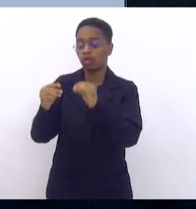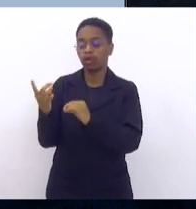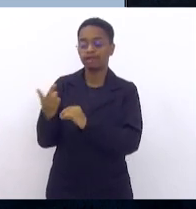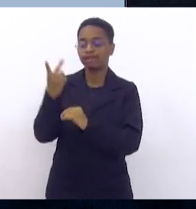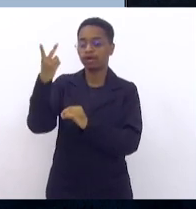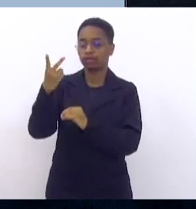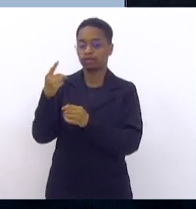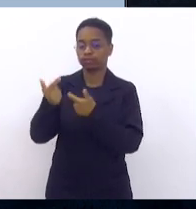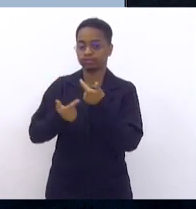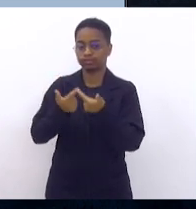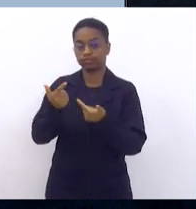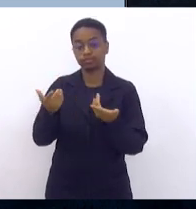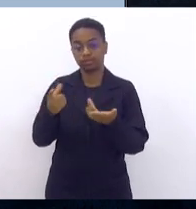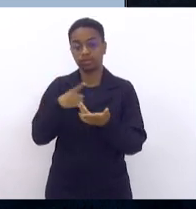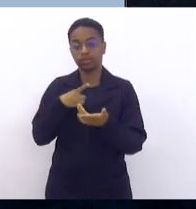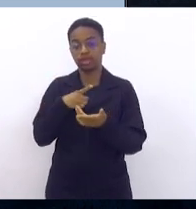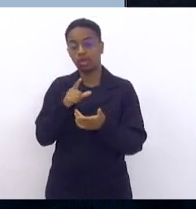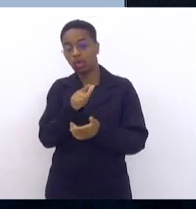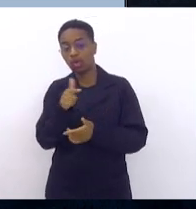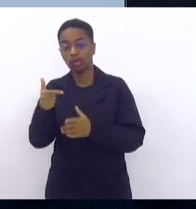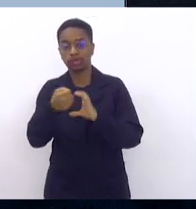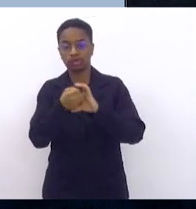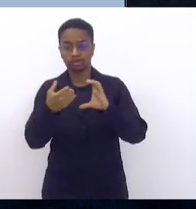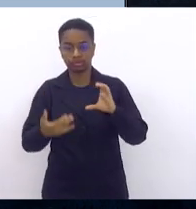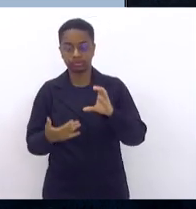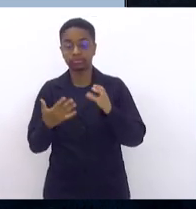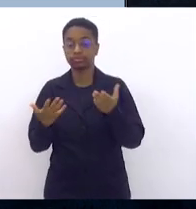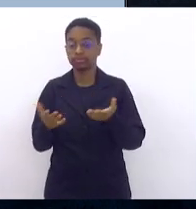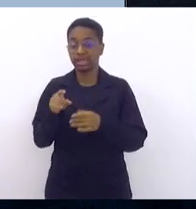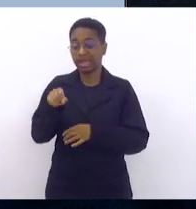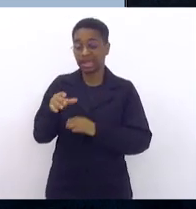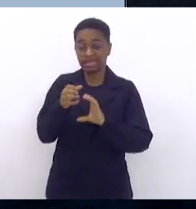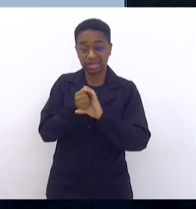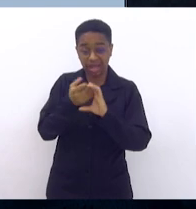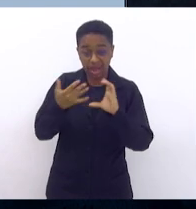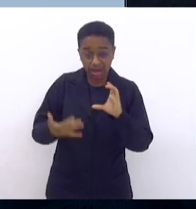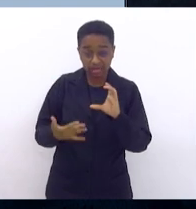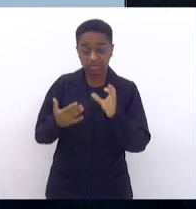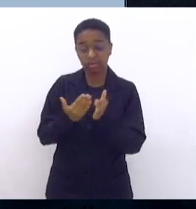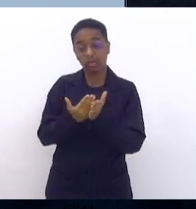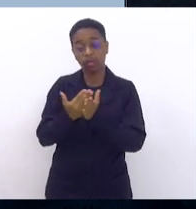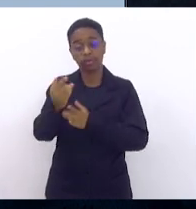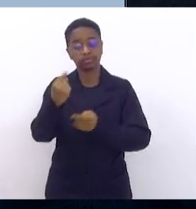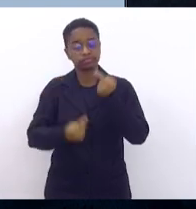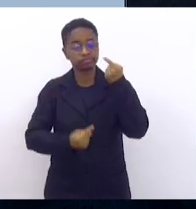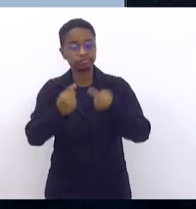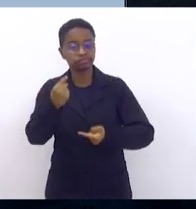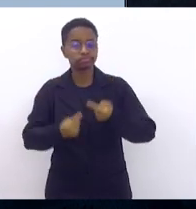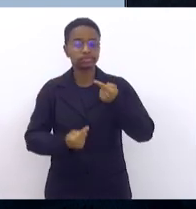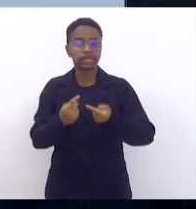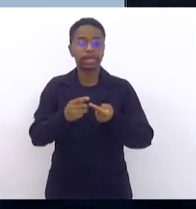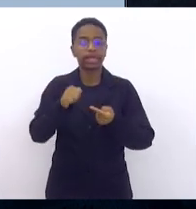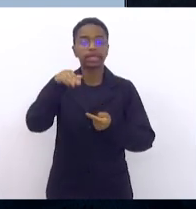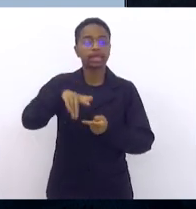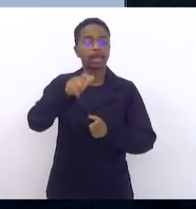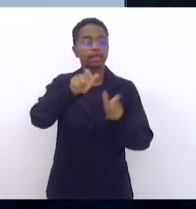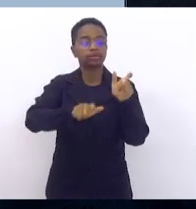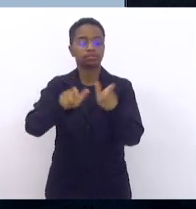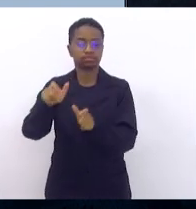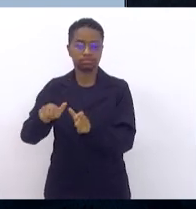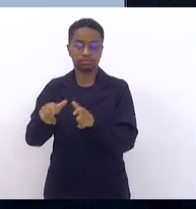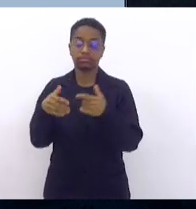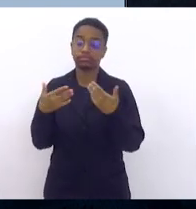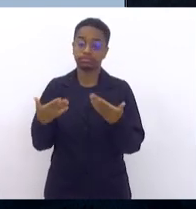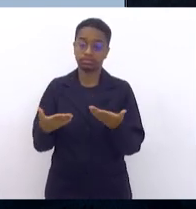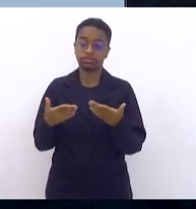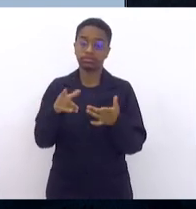serviços ele ganhou outro corpo e esse corpo né começa a ser discutido quem são esses sujeitos E